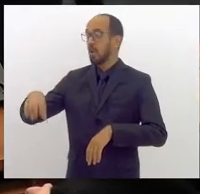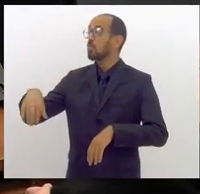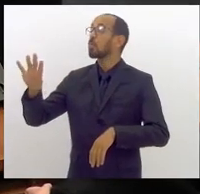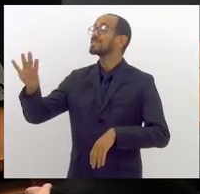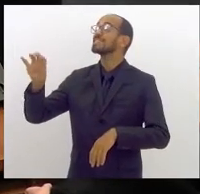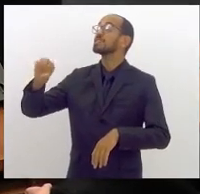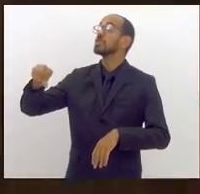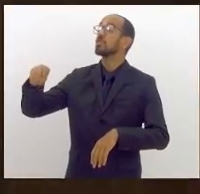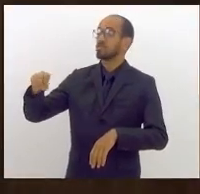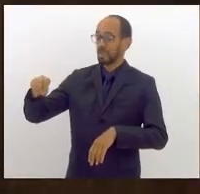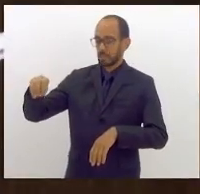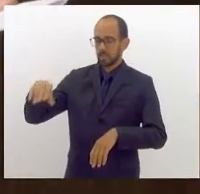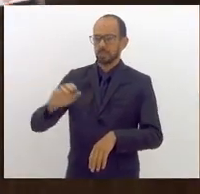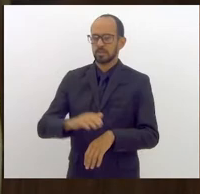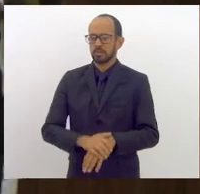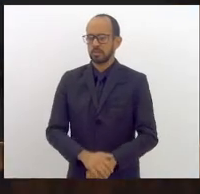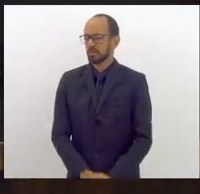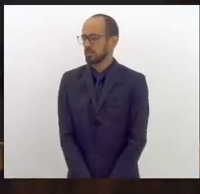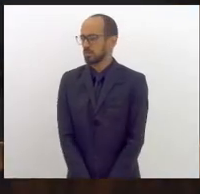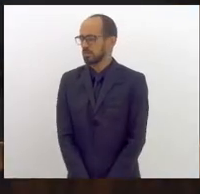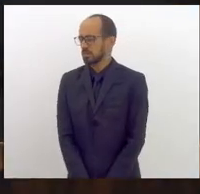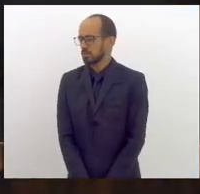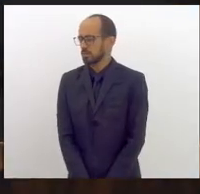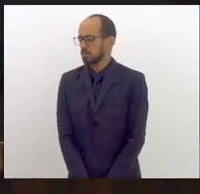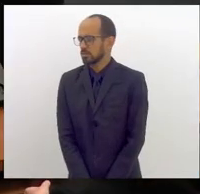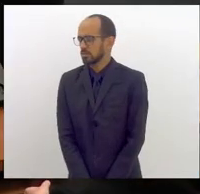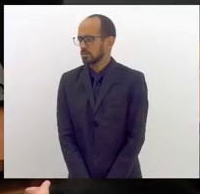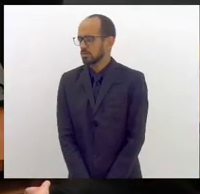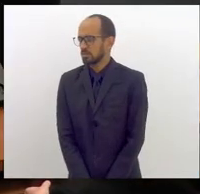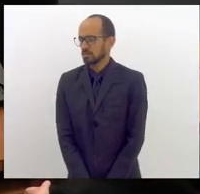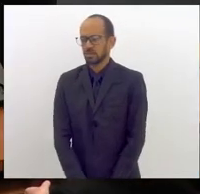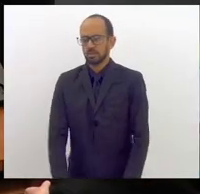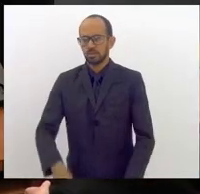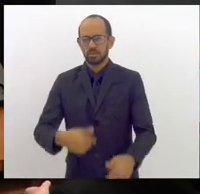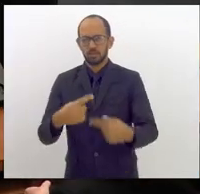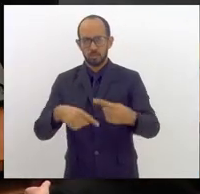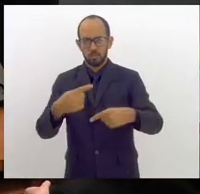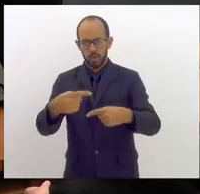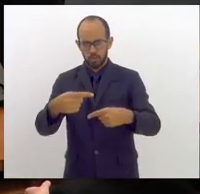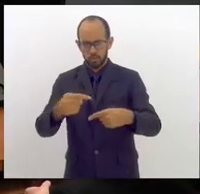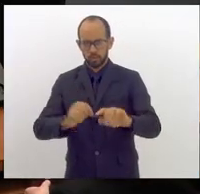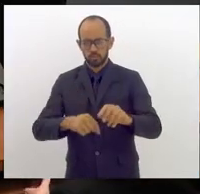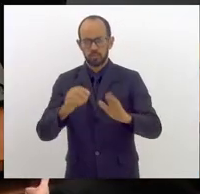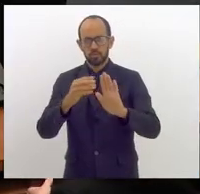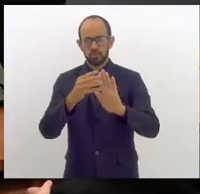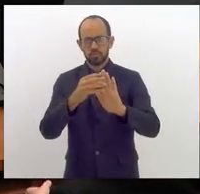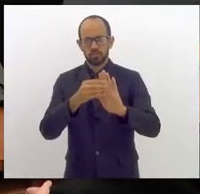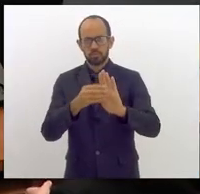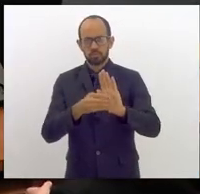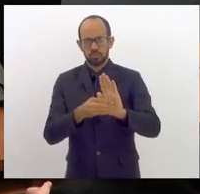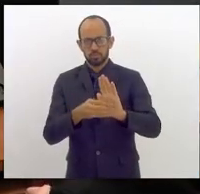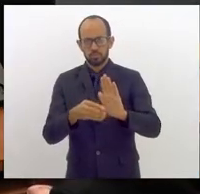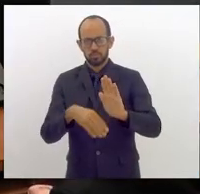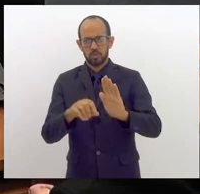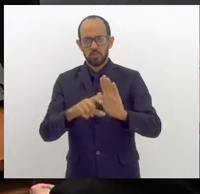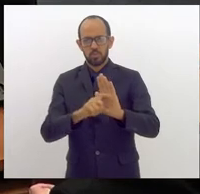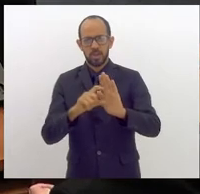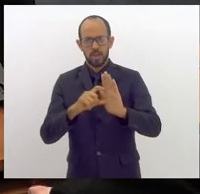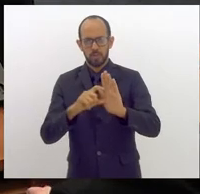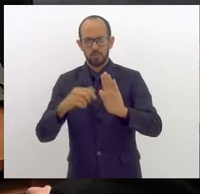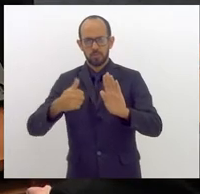490 Ok então vamos ao próximo da pauta incluído na ordem do dia de acordo com o primeiro do